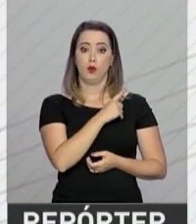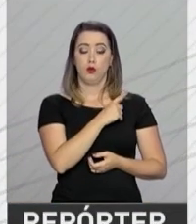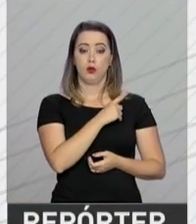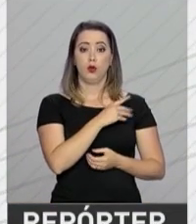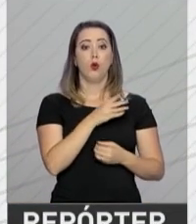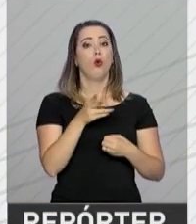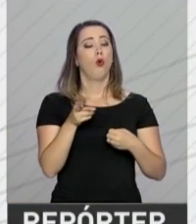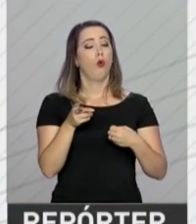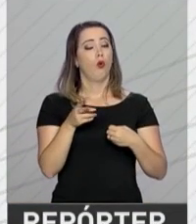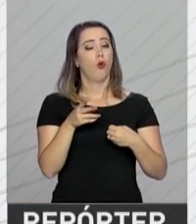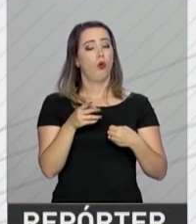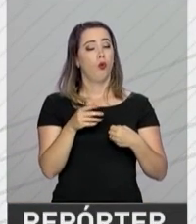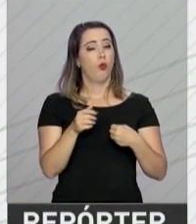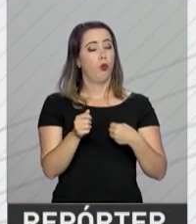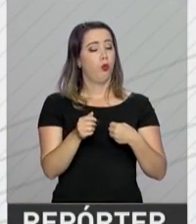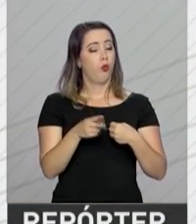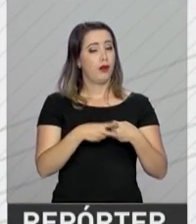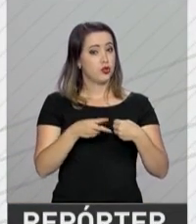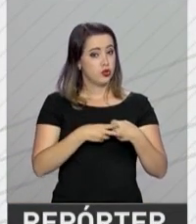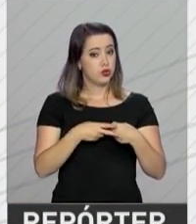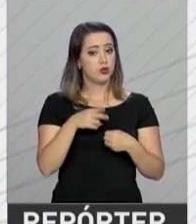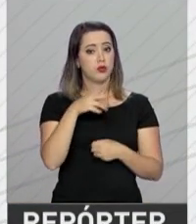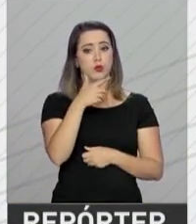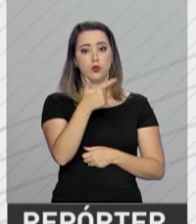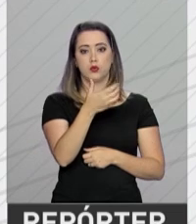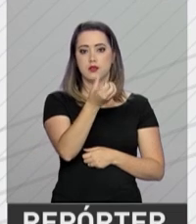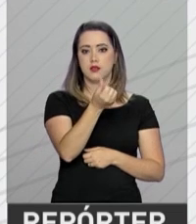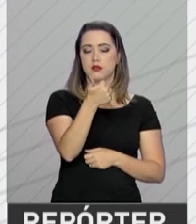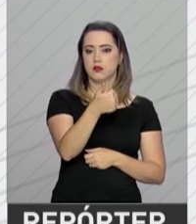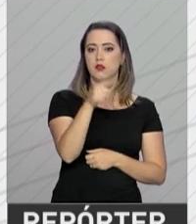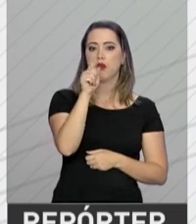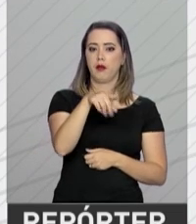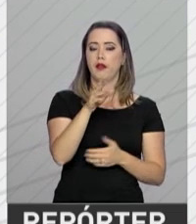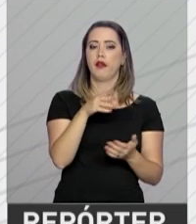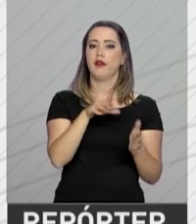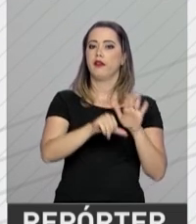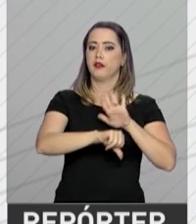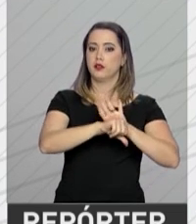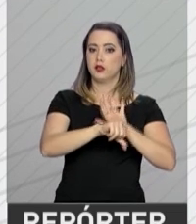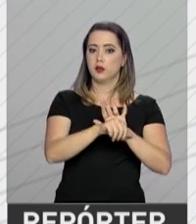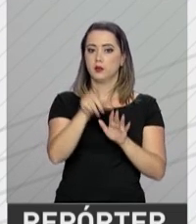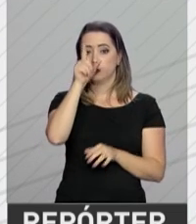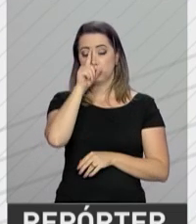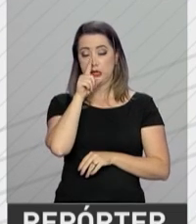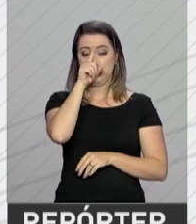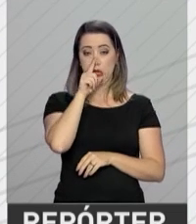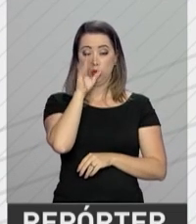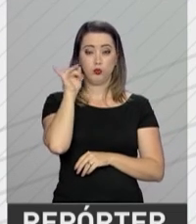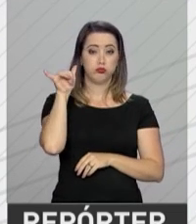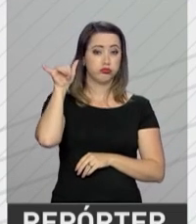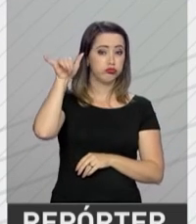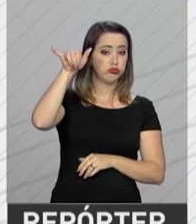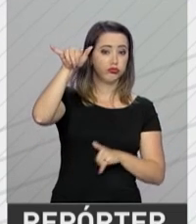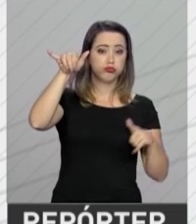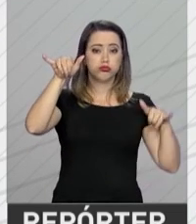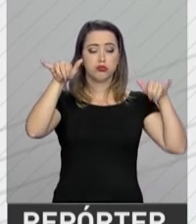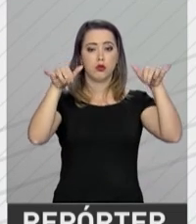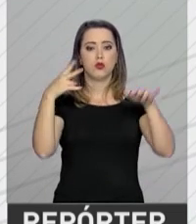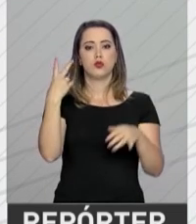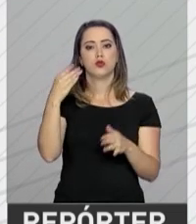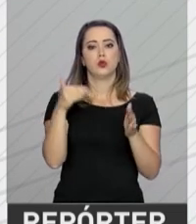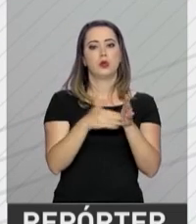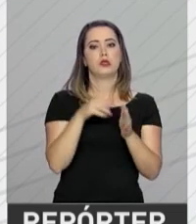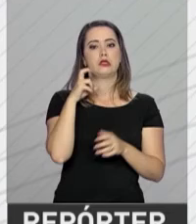do código penal aponta que soltar balão é crime pois coloca em perigo as aeronaves a pena é de dois a cinco